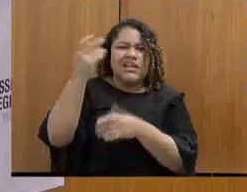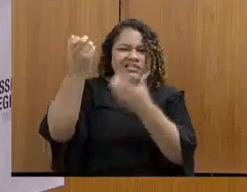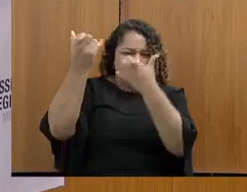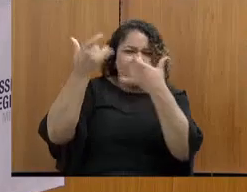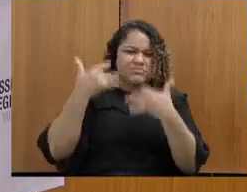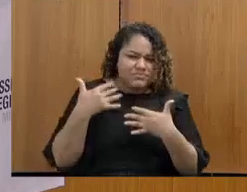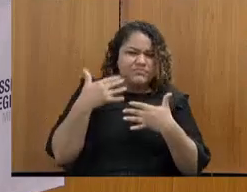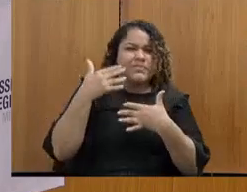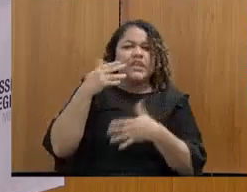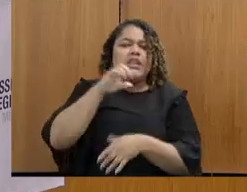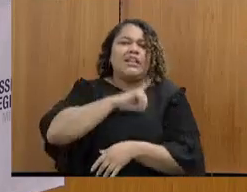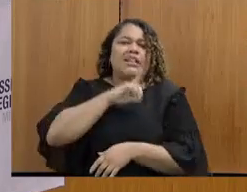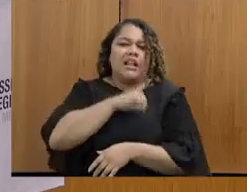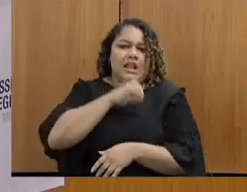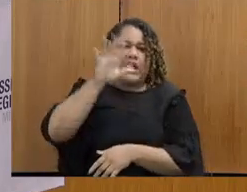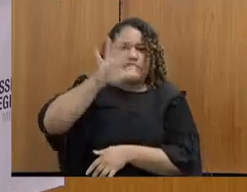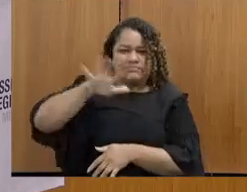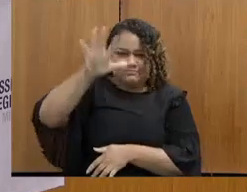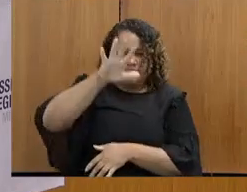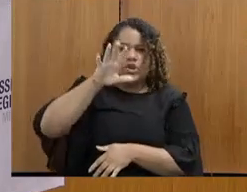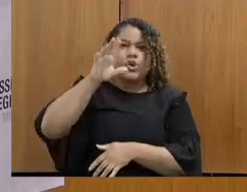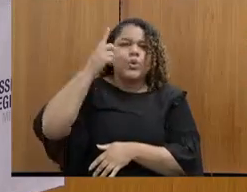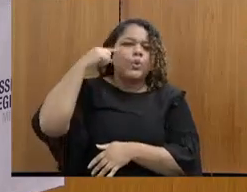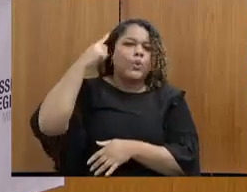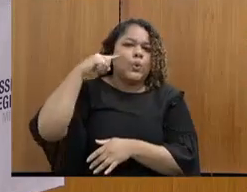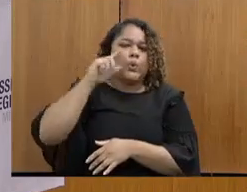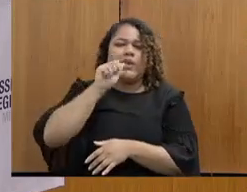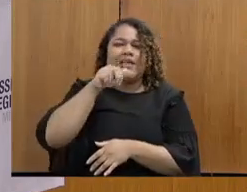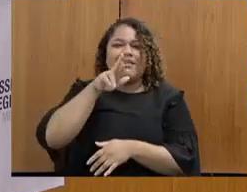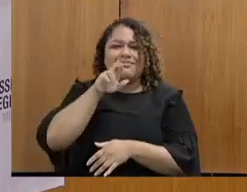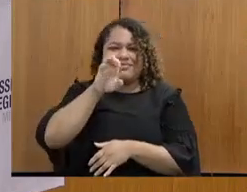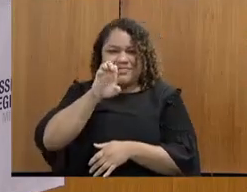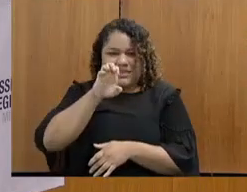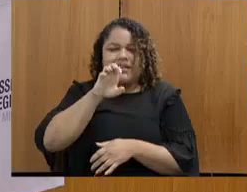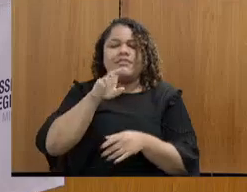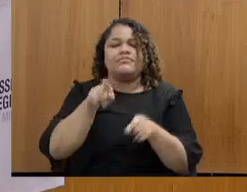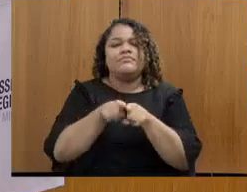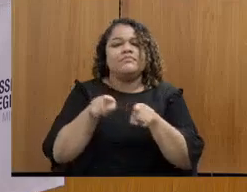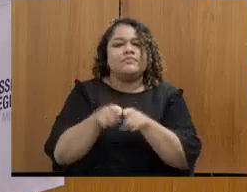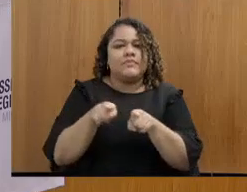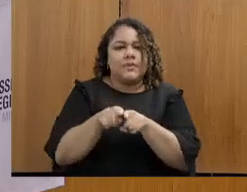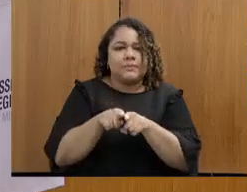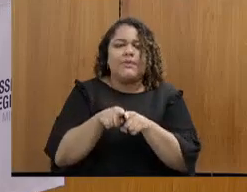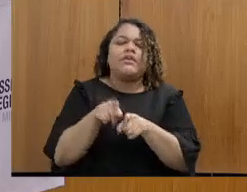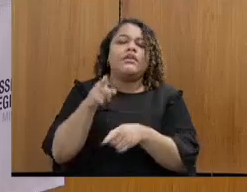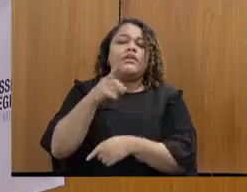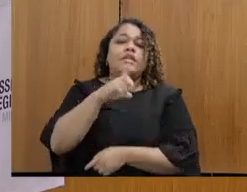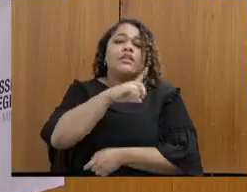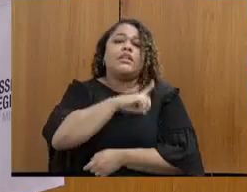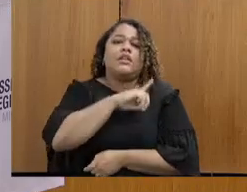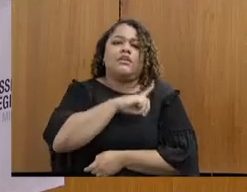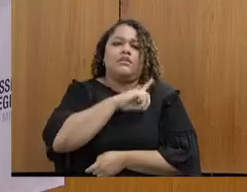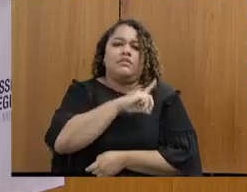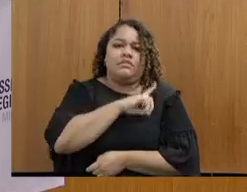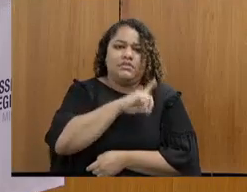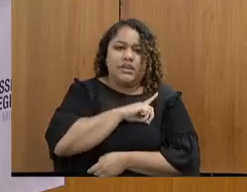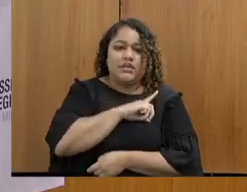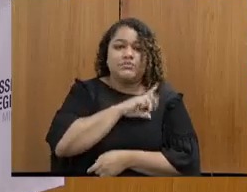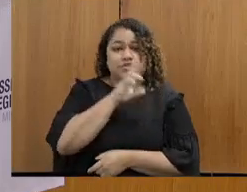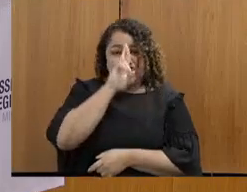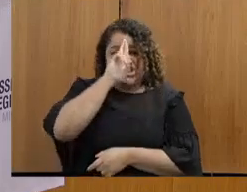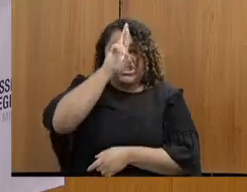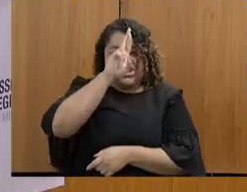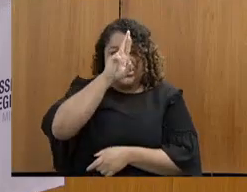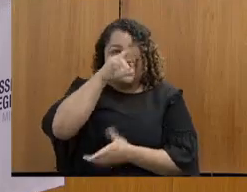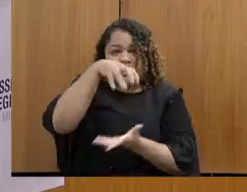regional Dr André Dr Walter André tanto quanto o delegado chefe departamento Dr